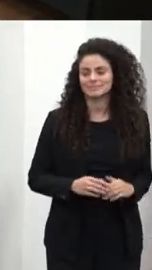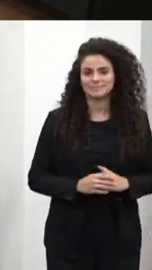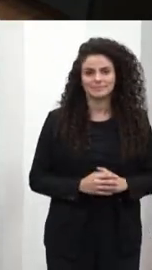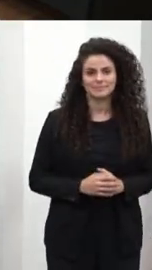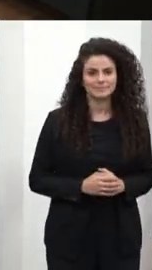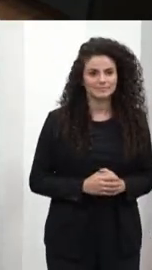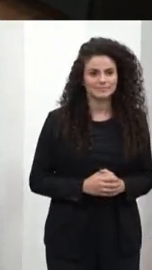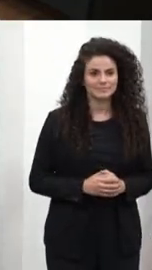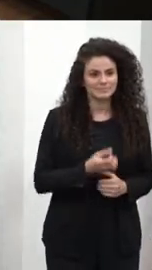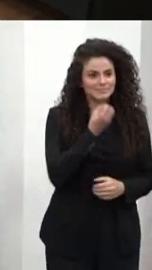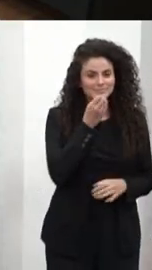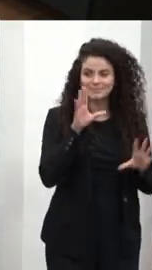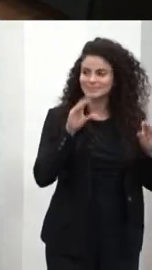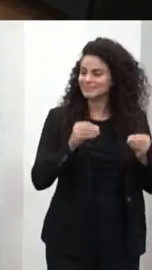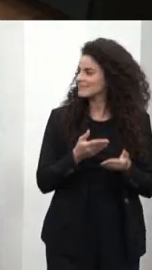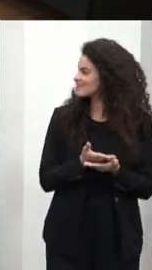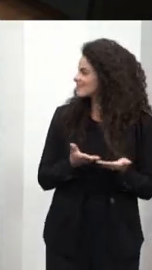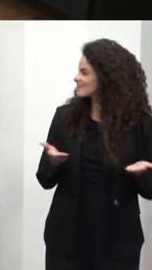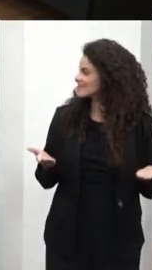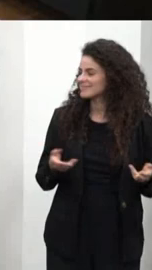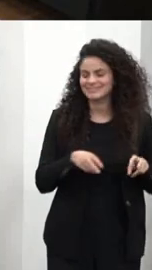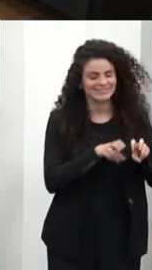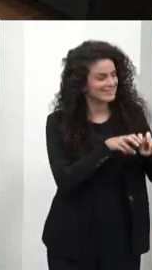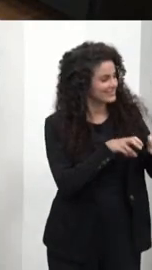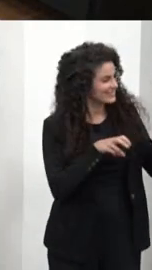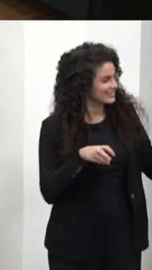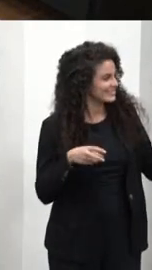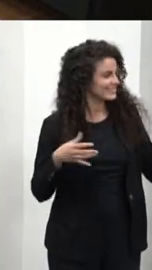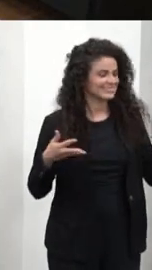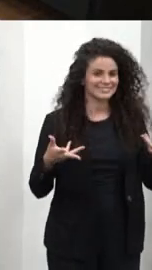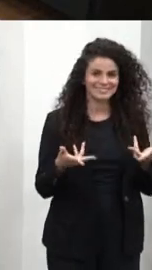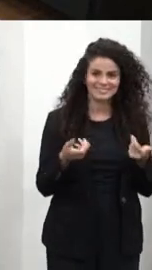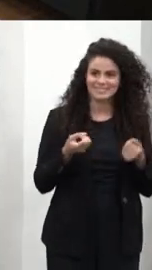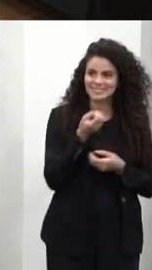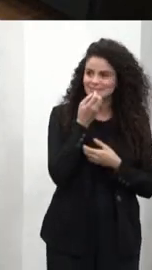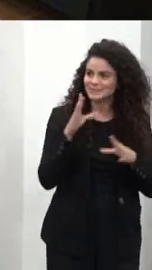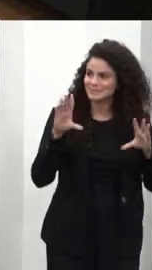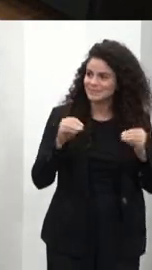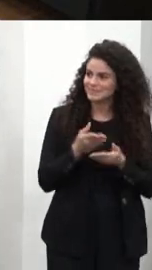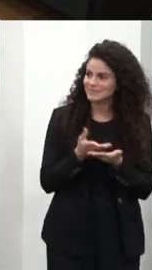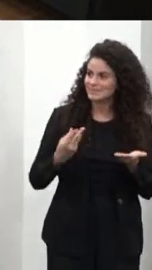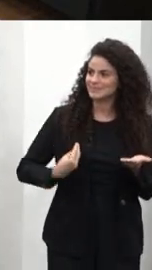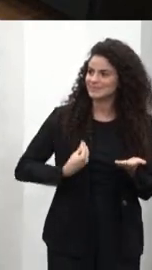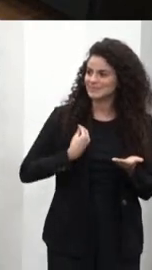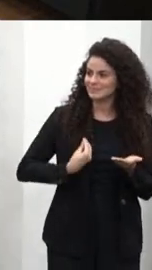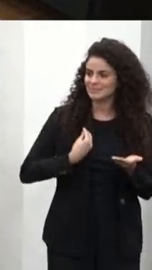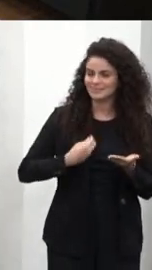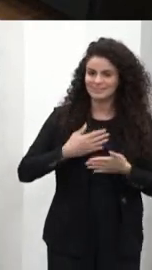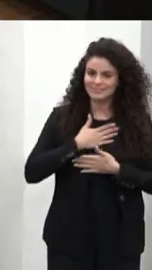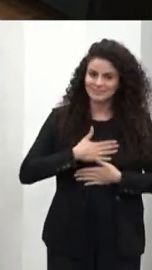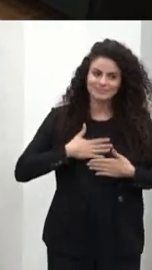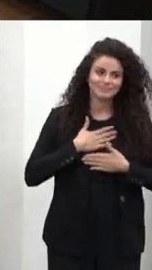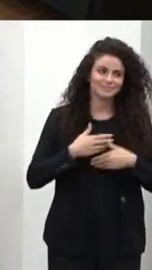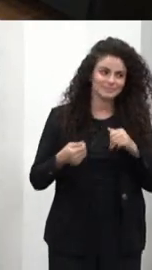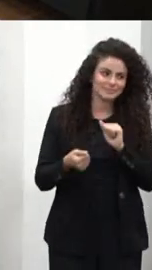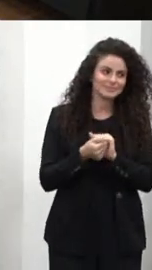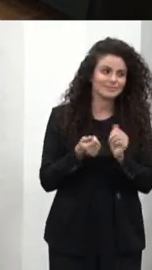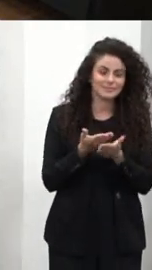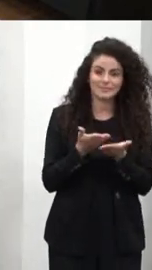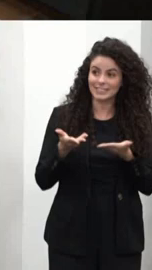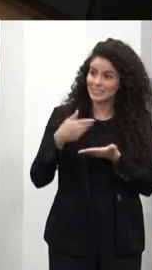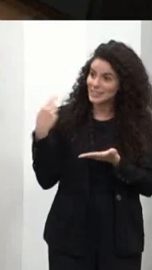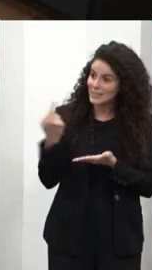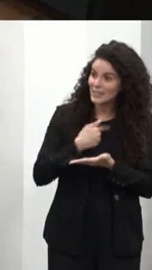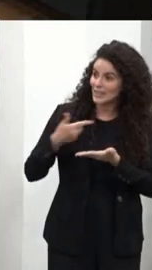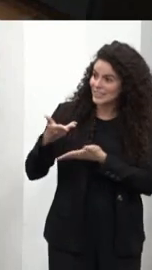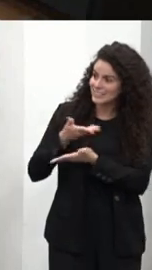Boa noite mesa maravilhosa boa noite todo mundo que tá aqui prazer estar aqui entre nós